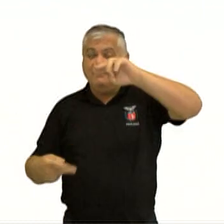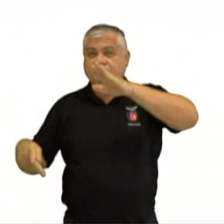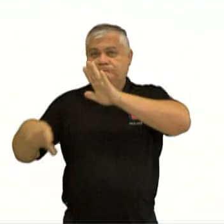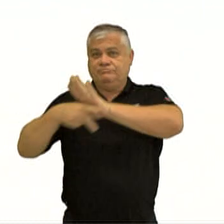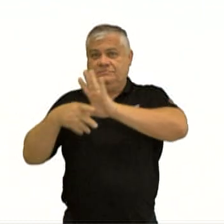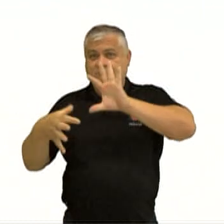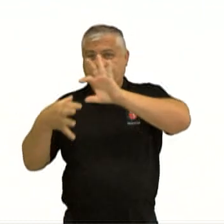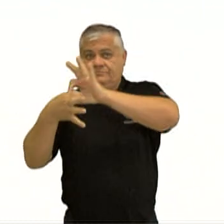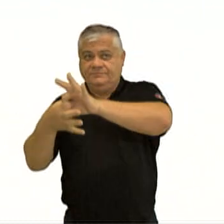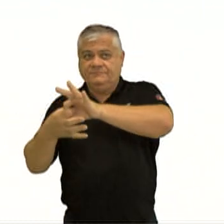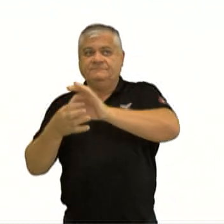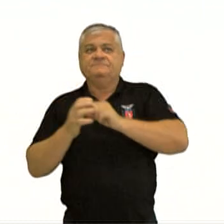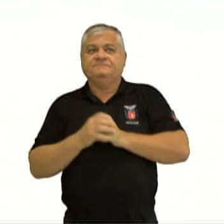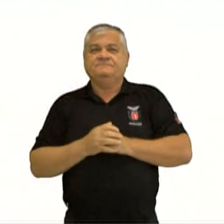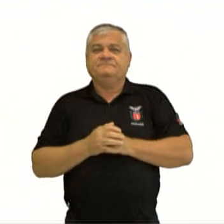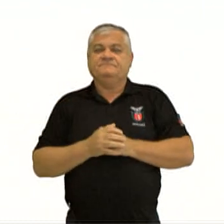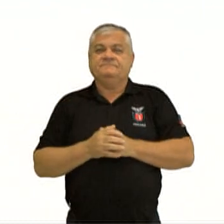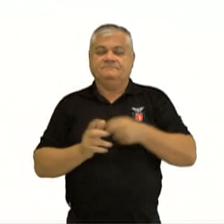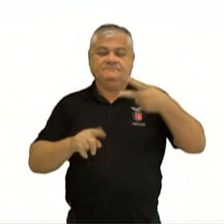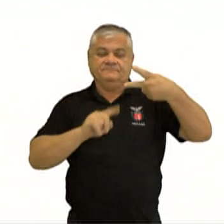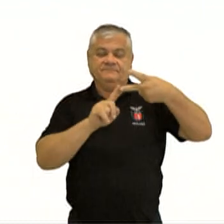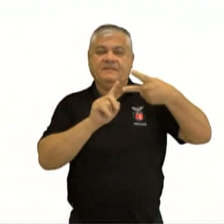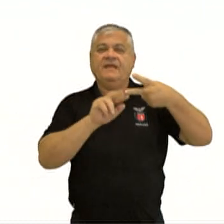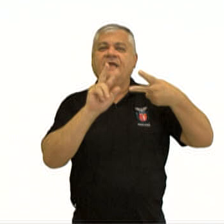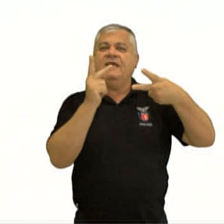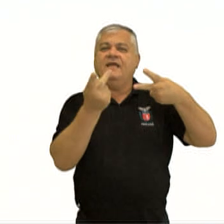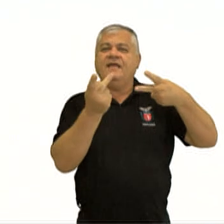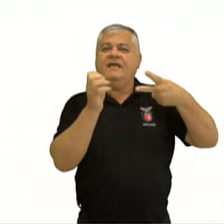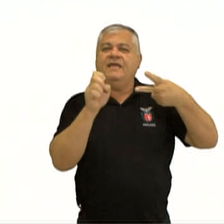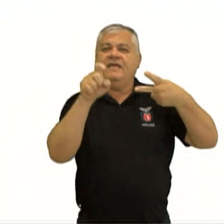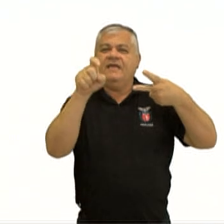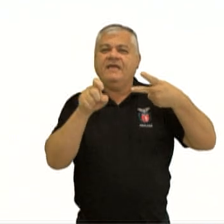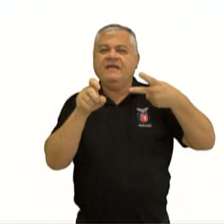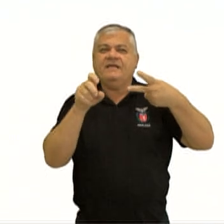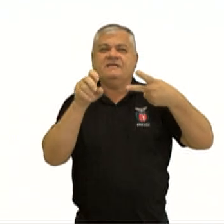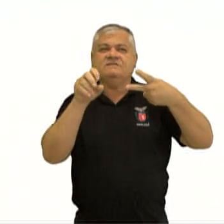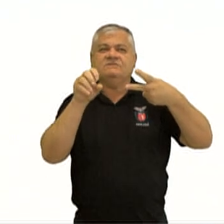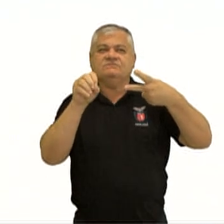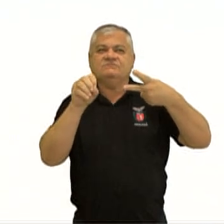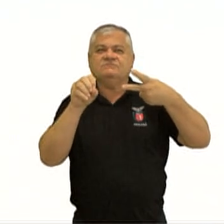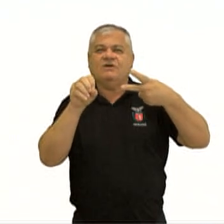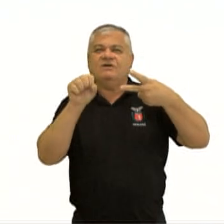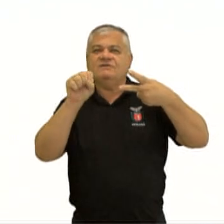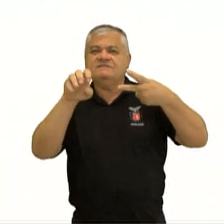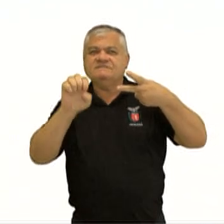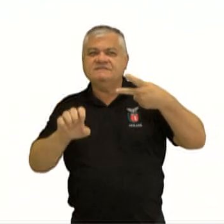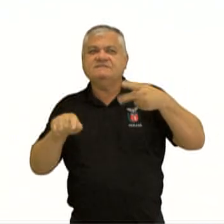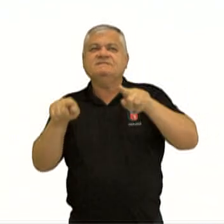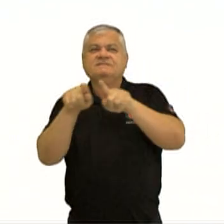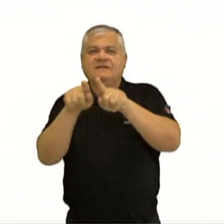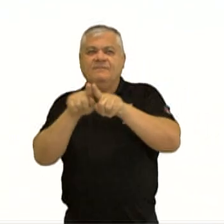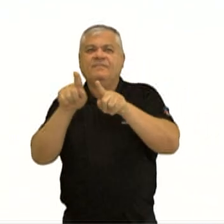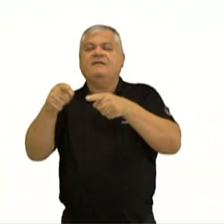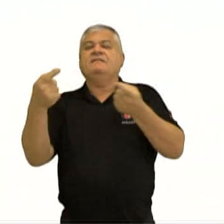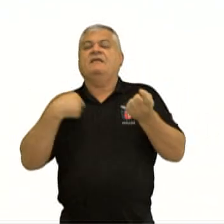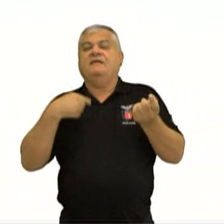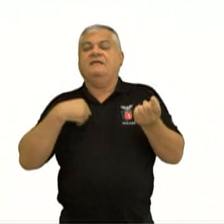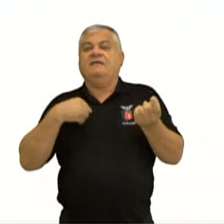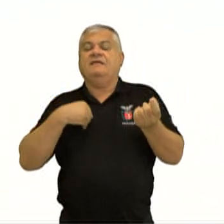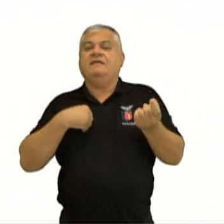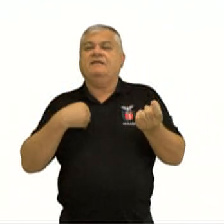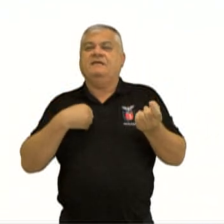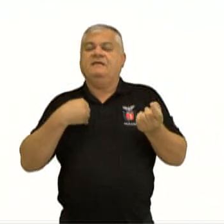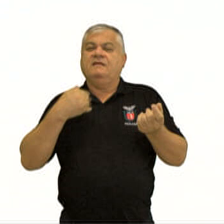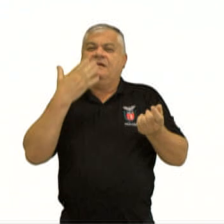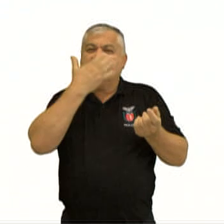as hexoses, que estão ligadas ali, que são, né, os monossacarídeos básicos, glicose,